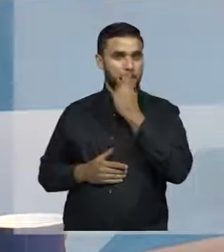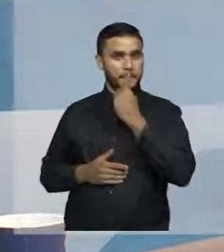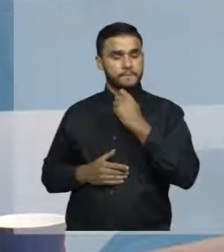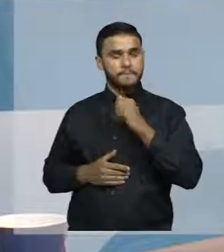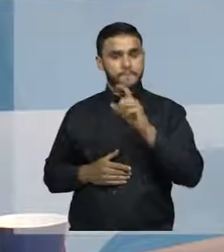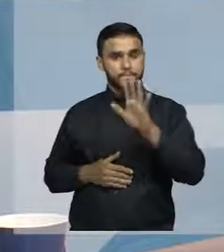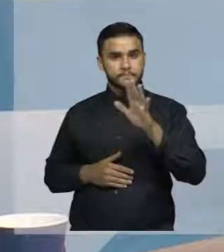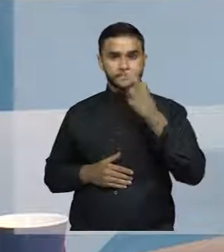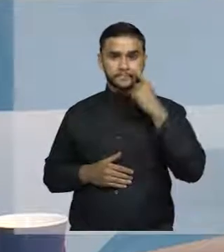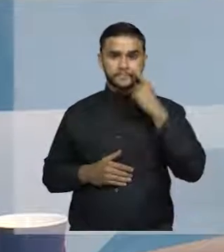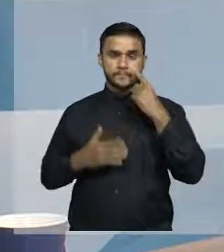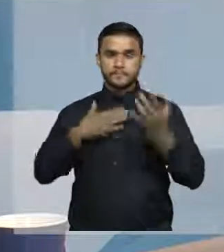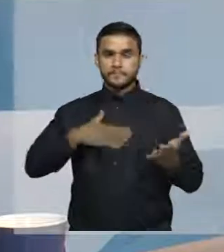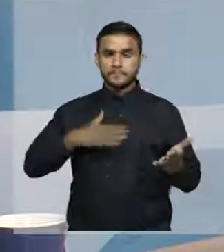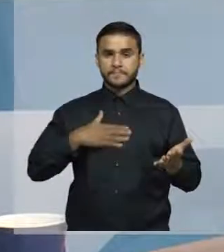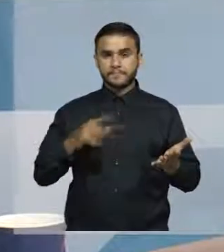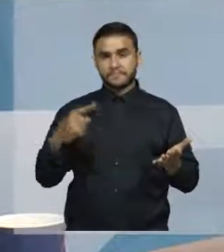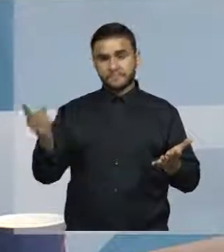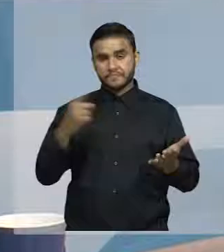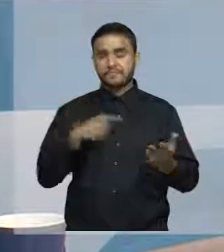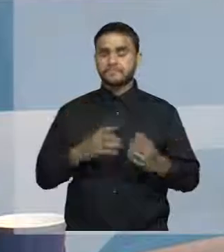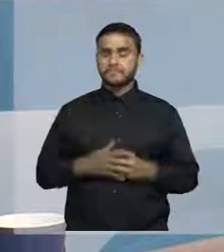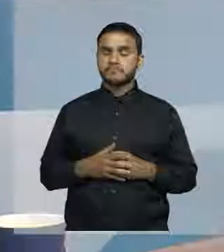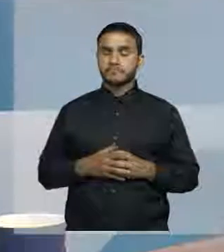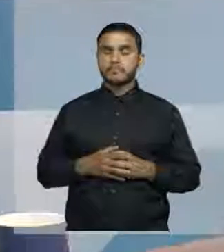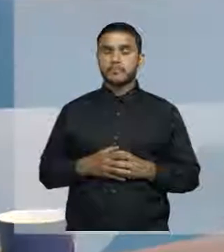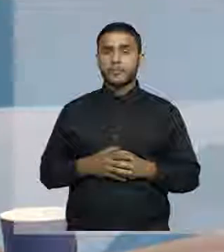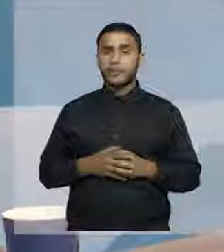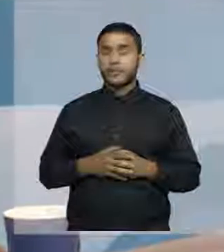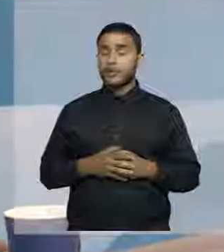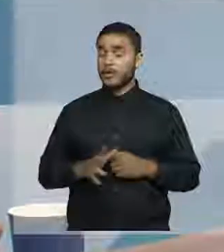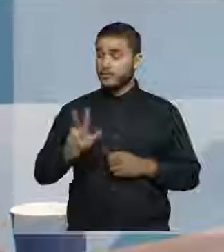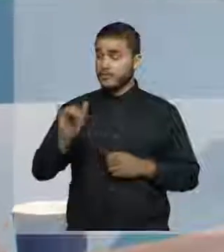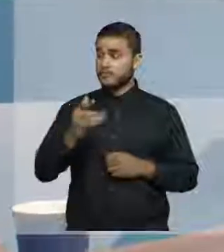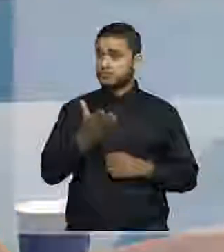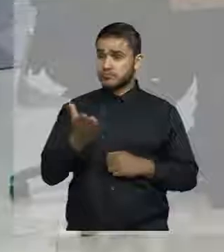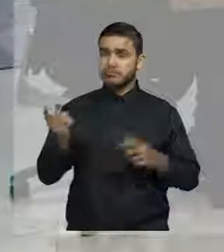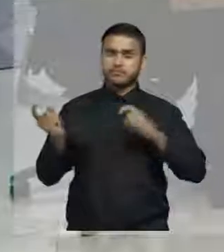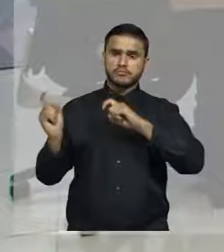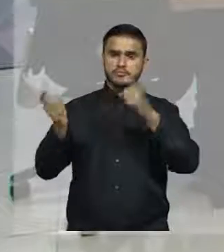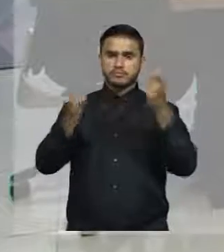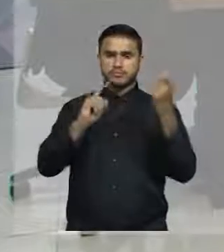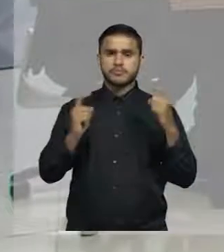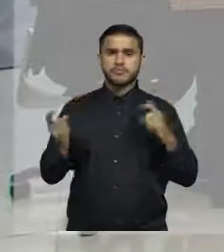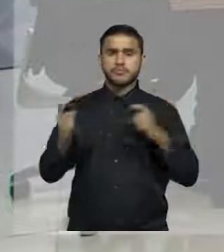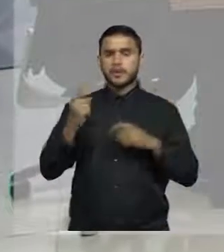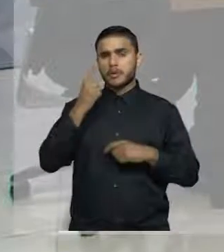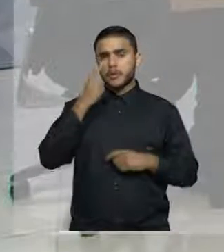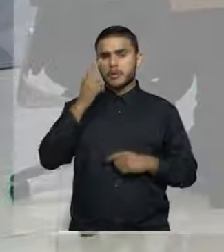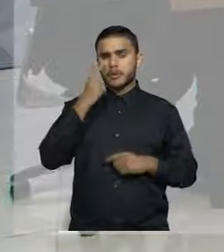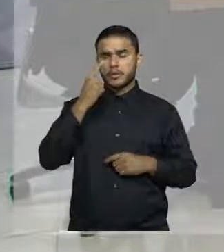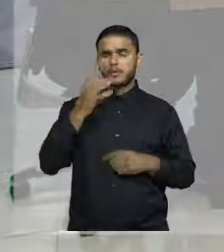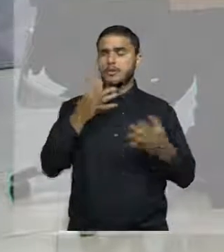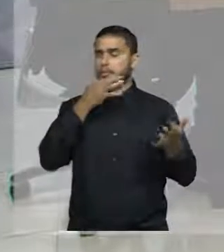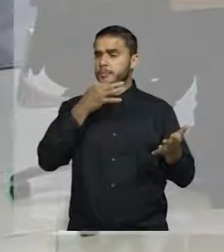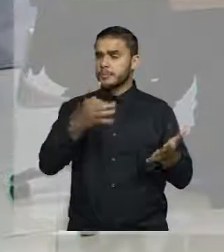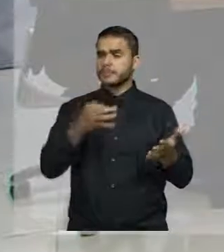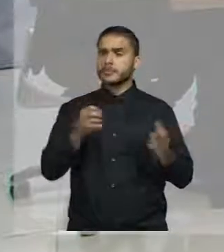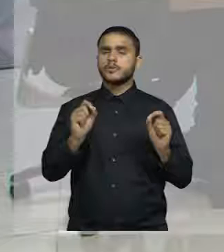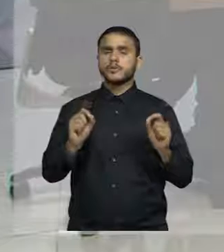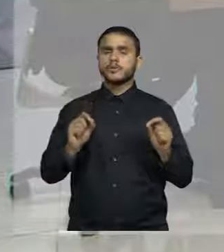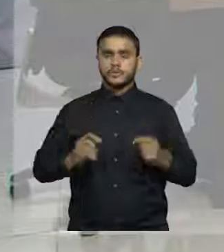intervalo e quando voltarmos, eu quero exatamente colocar a discussão na perspectiva